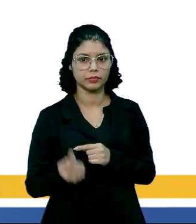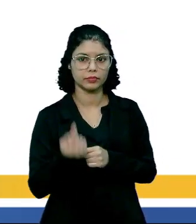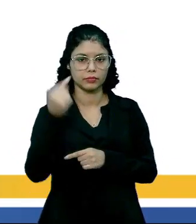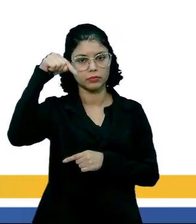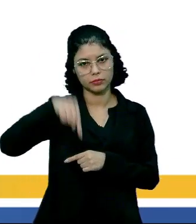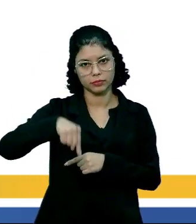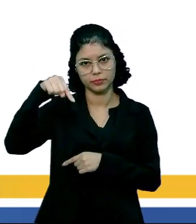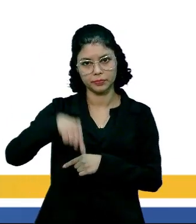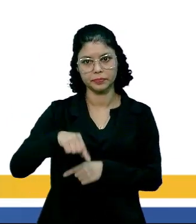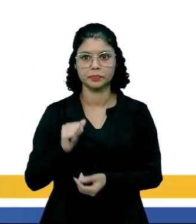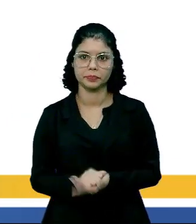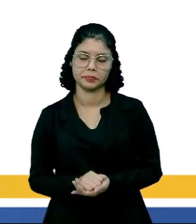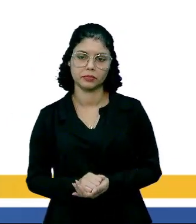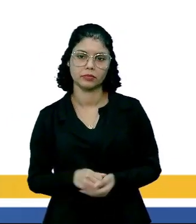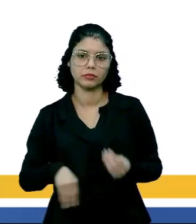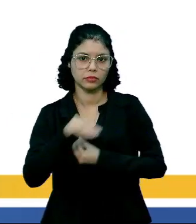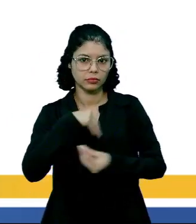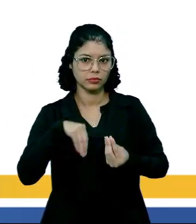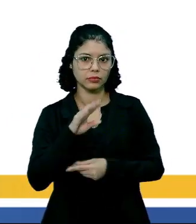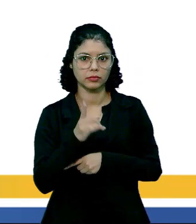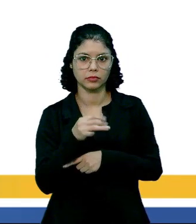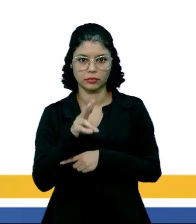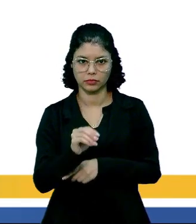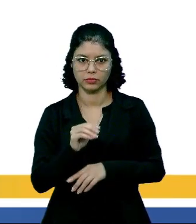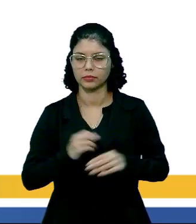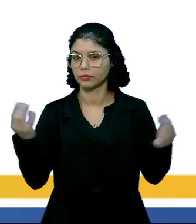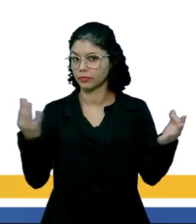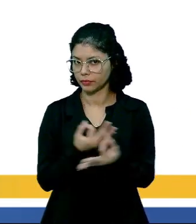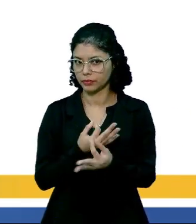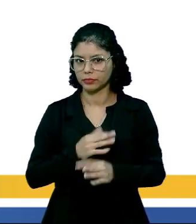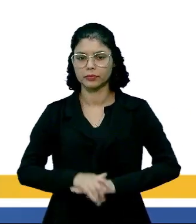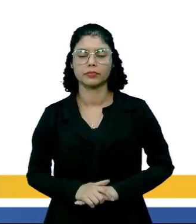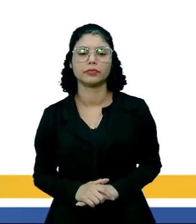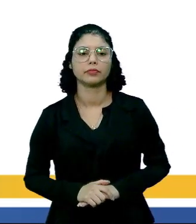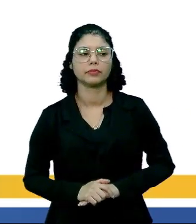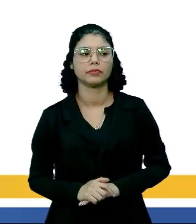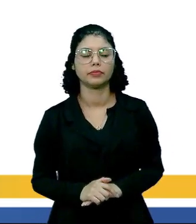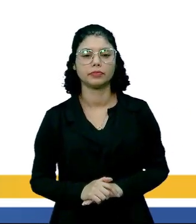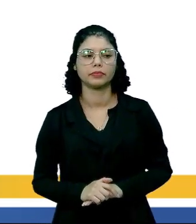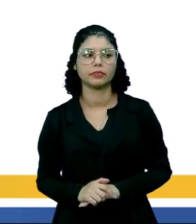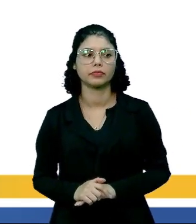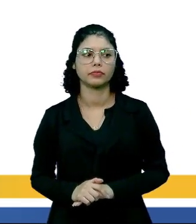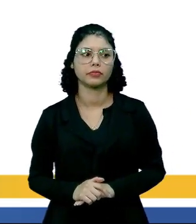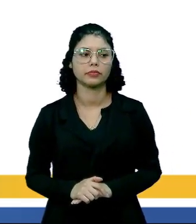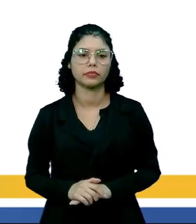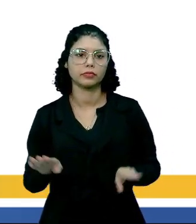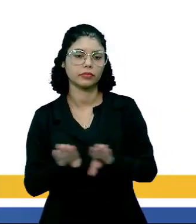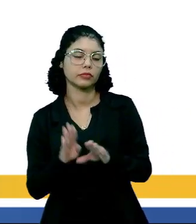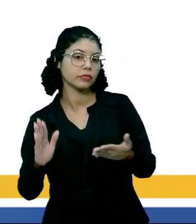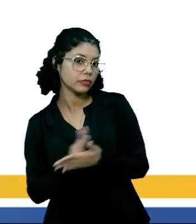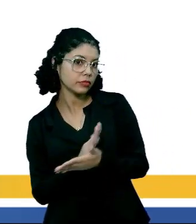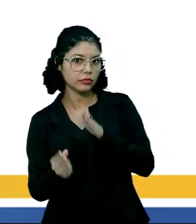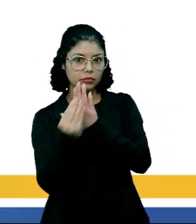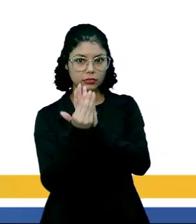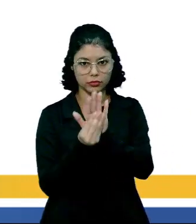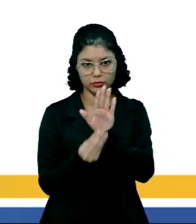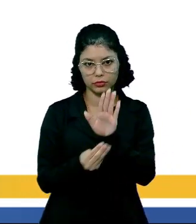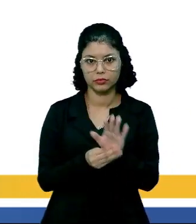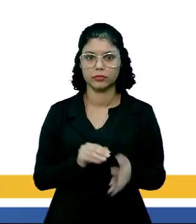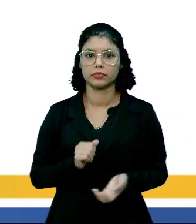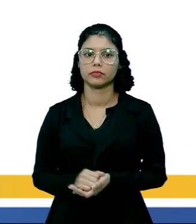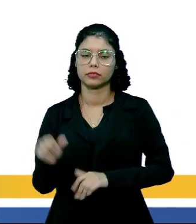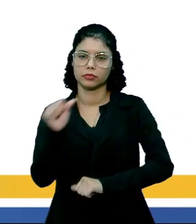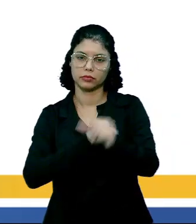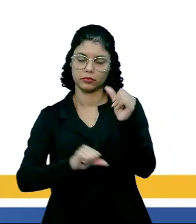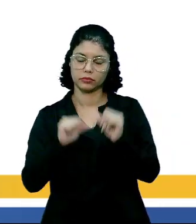cima certinha vai descer reação exotérmica perfeito vamos seguir nós temos aí alguns fatores que são capazes